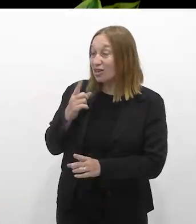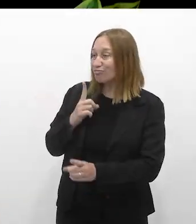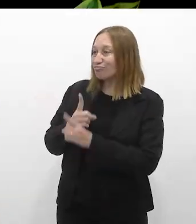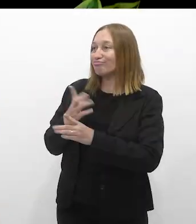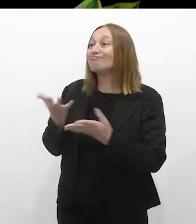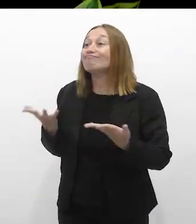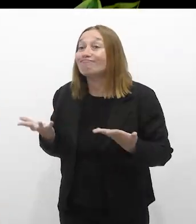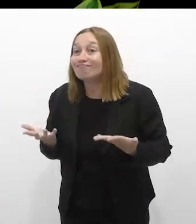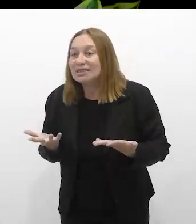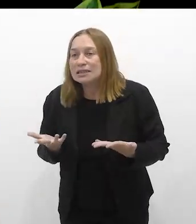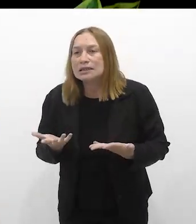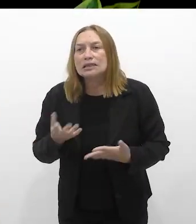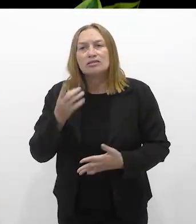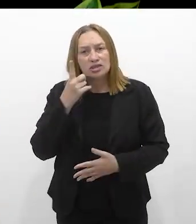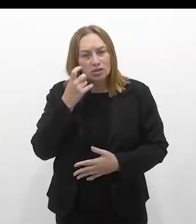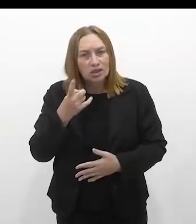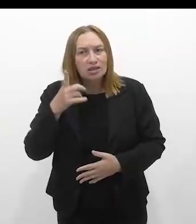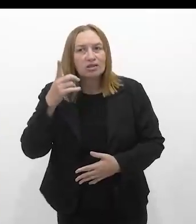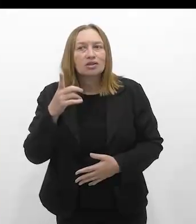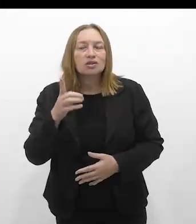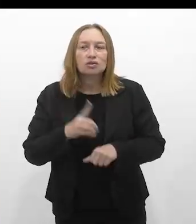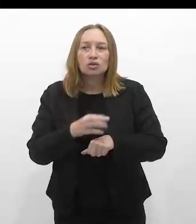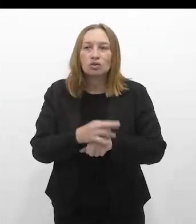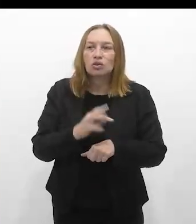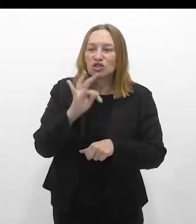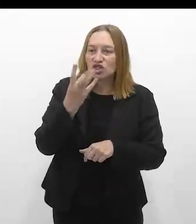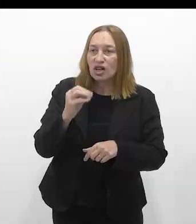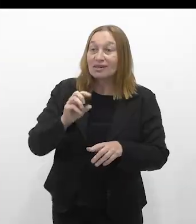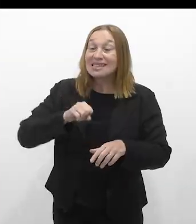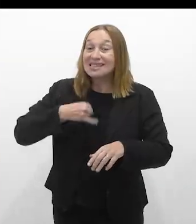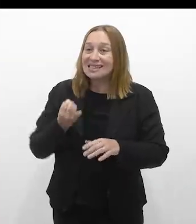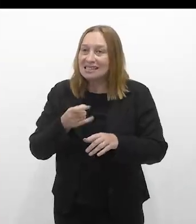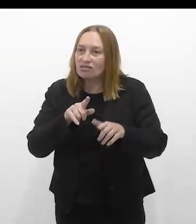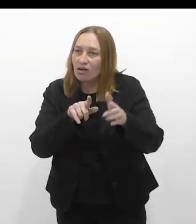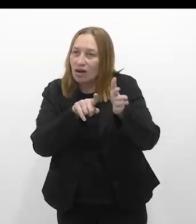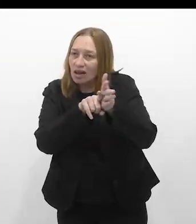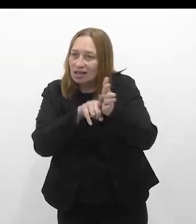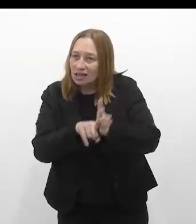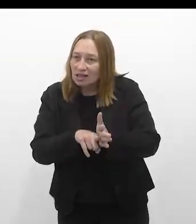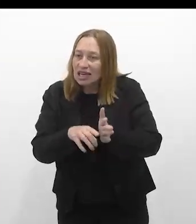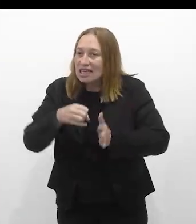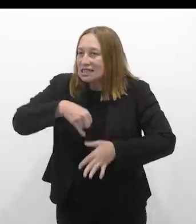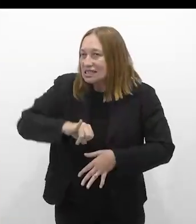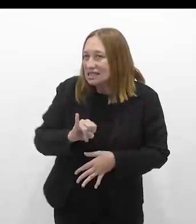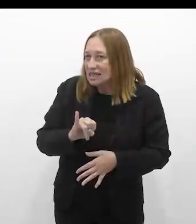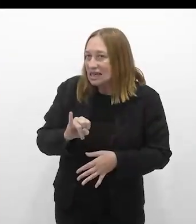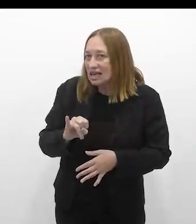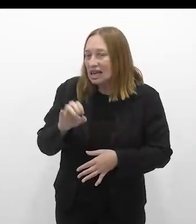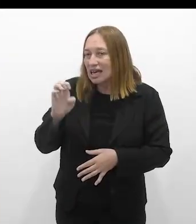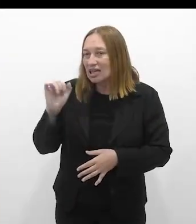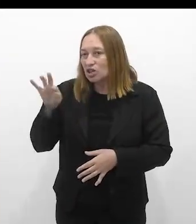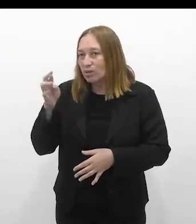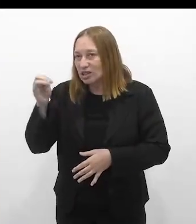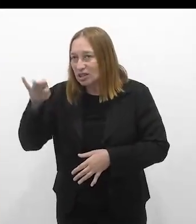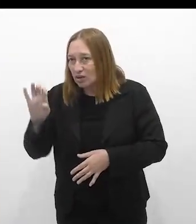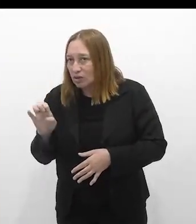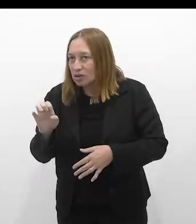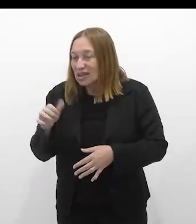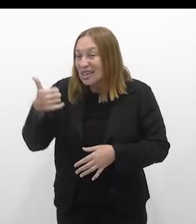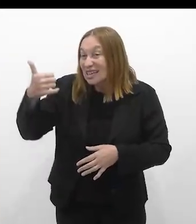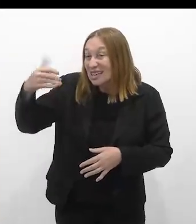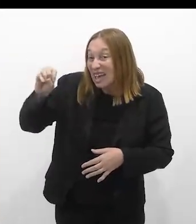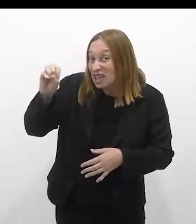descobri. Olha só que interessante, doutor Tiago. Se a gente for analisar, se a endometriose afeta cerca